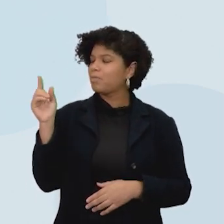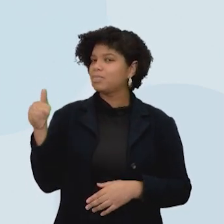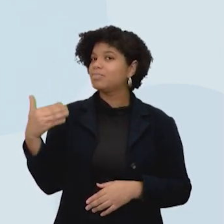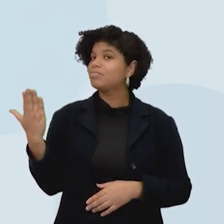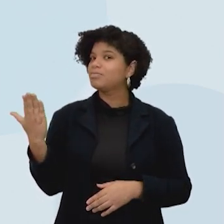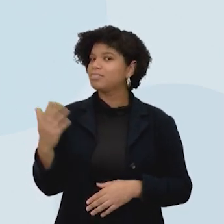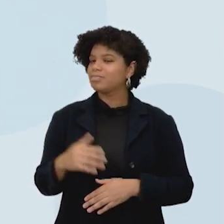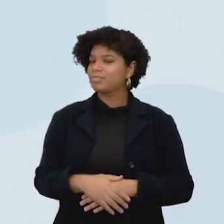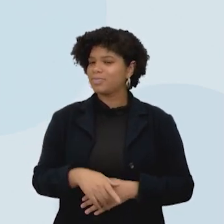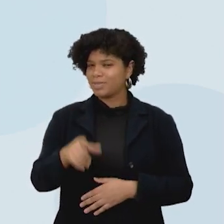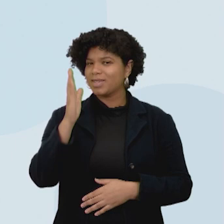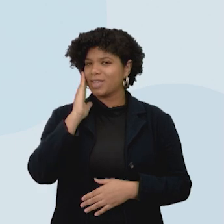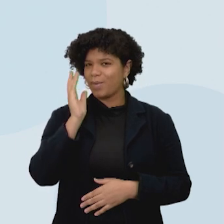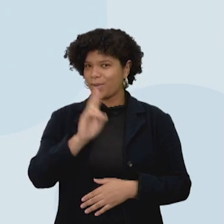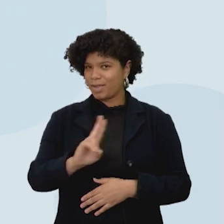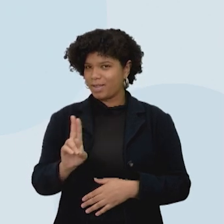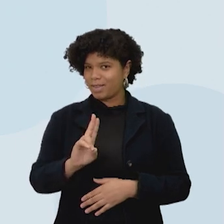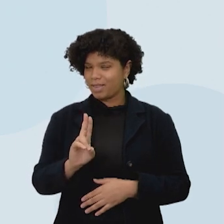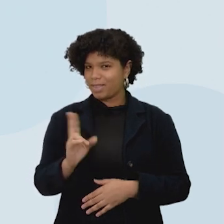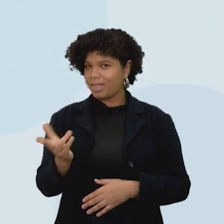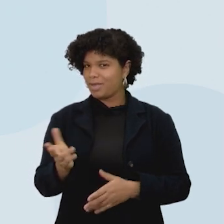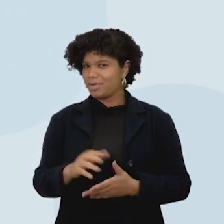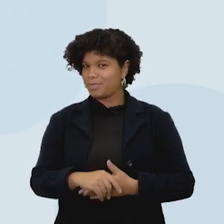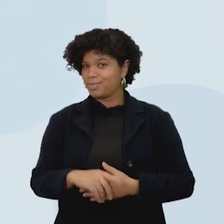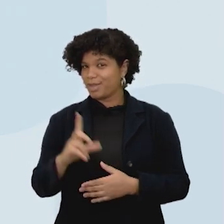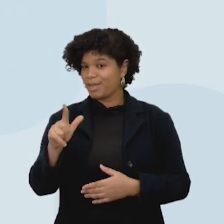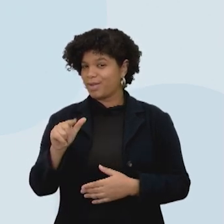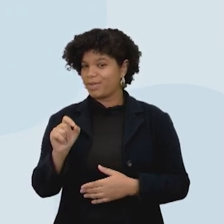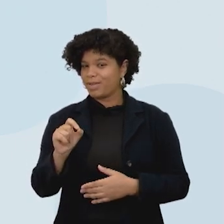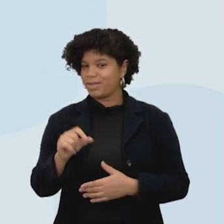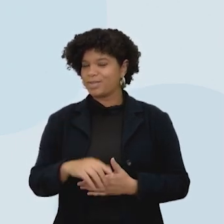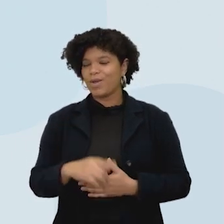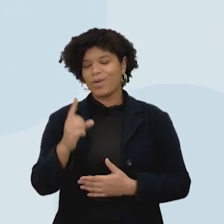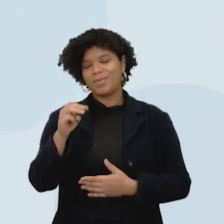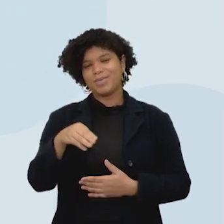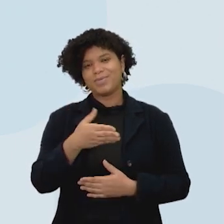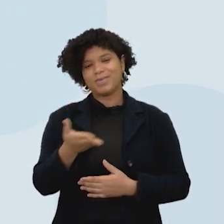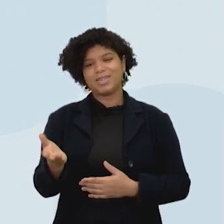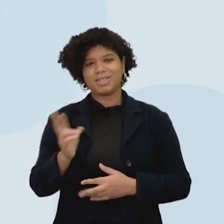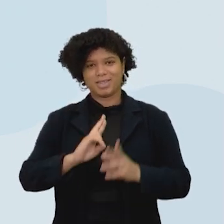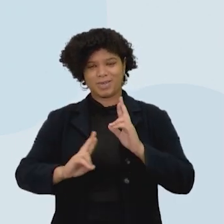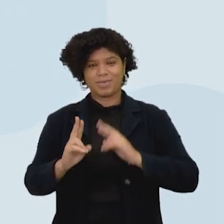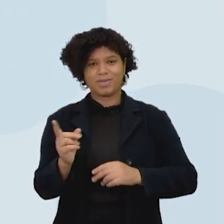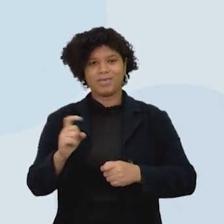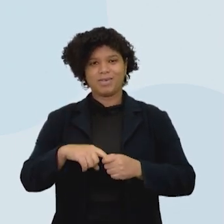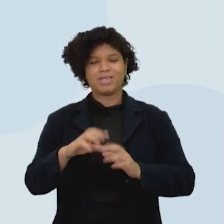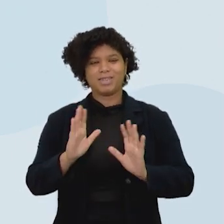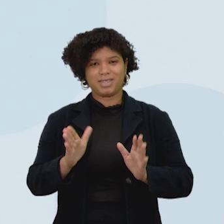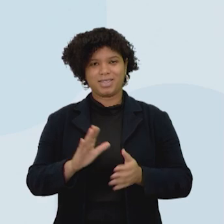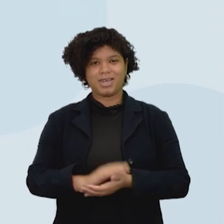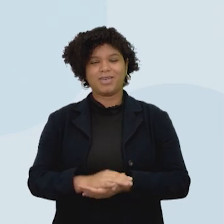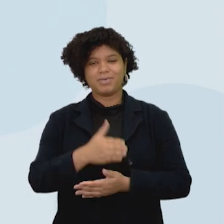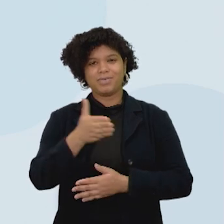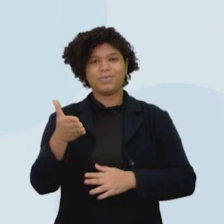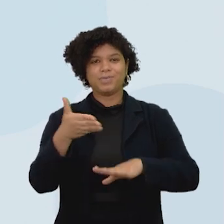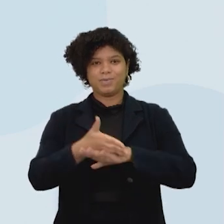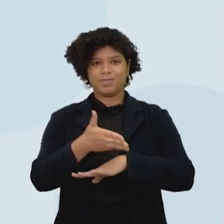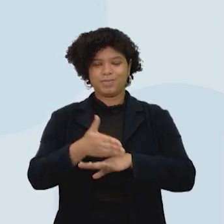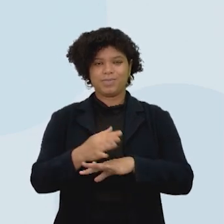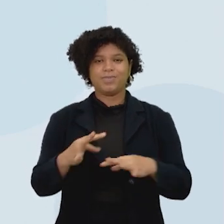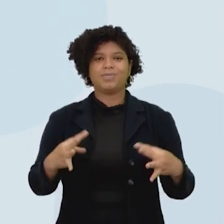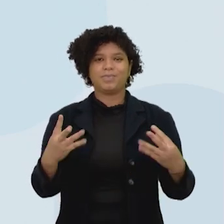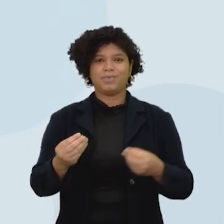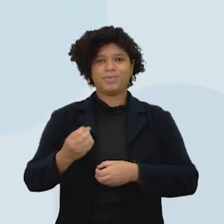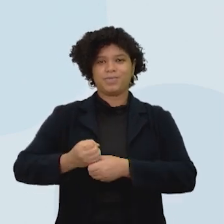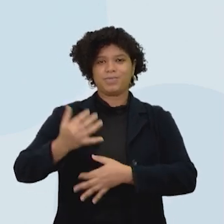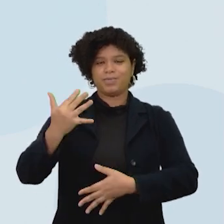aparecendo na sua tela? Qual é o nome que se dá a esse alimento? Dá um minutinho para vocês e a gente já volta com a participação de todos aqui